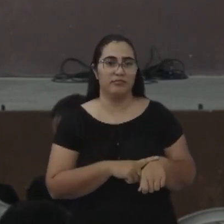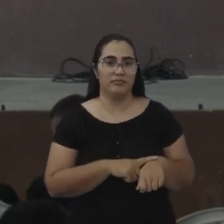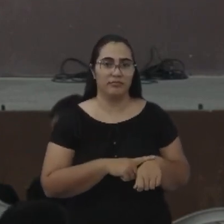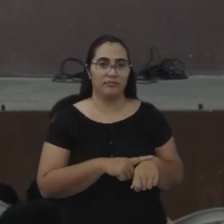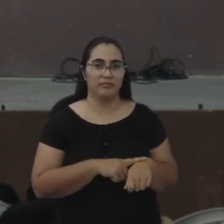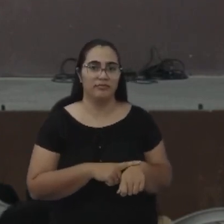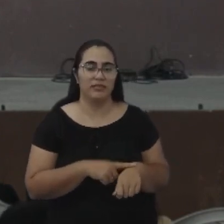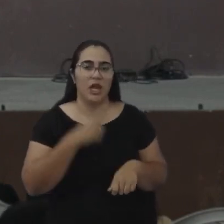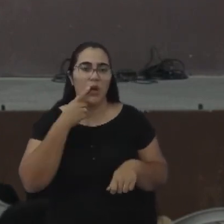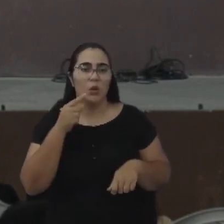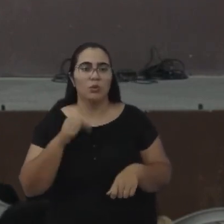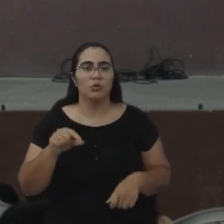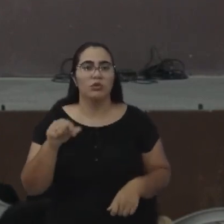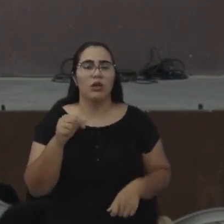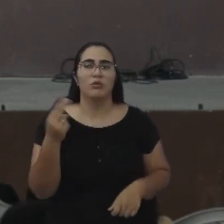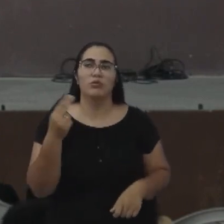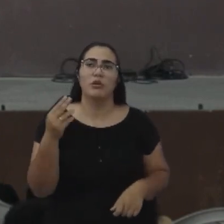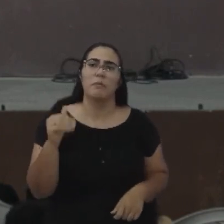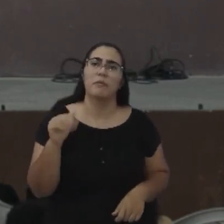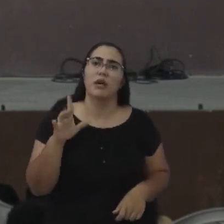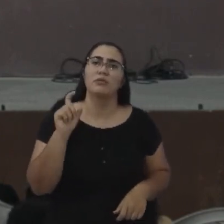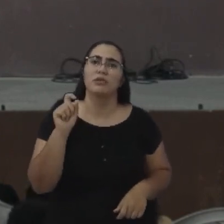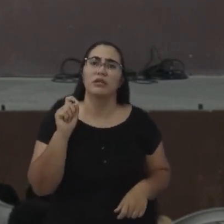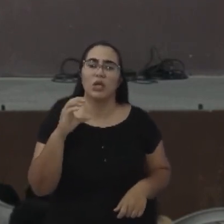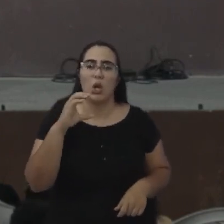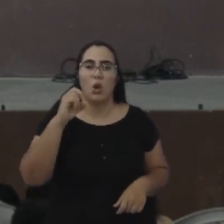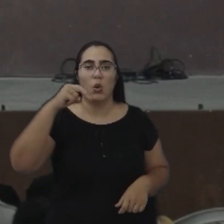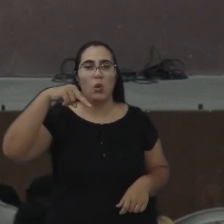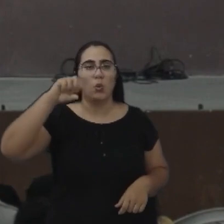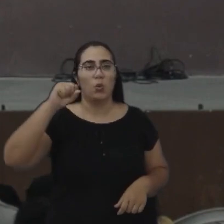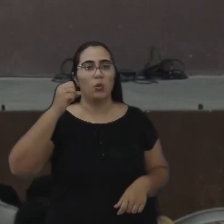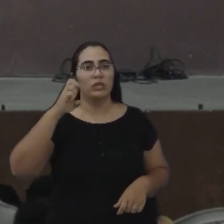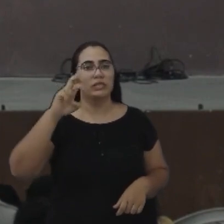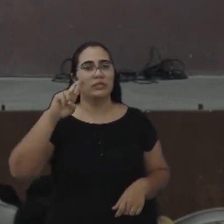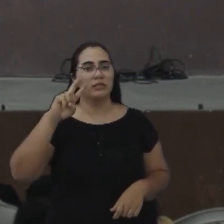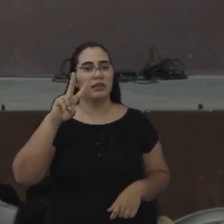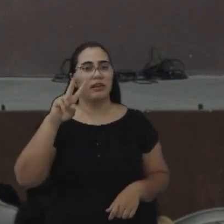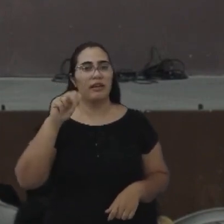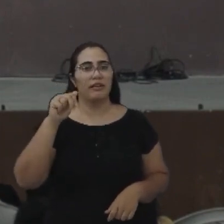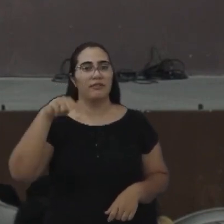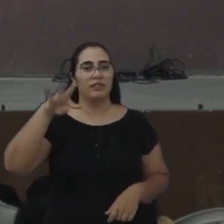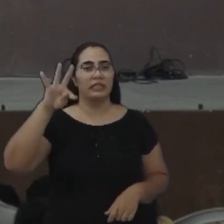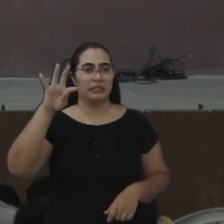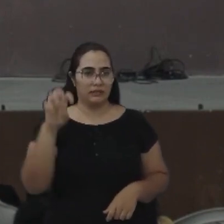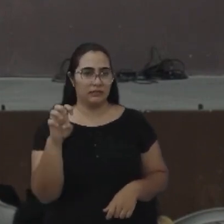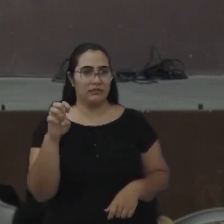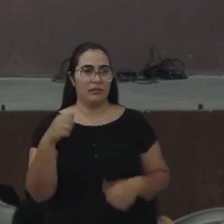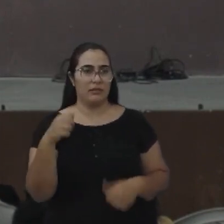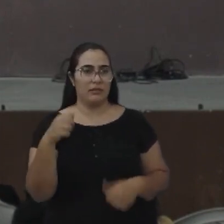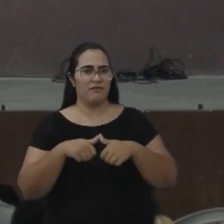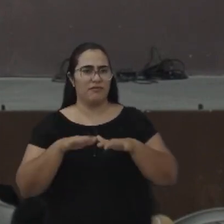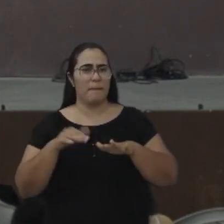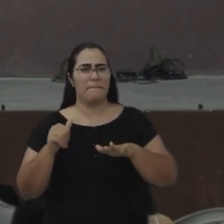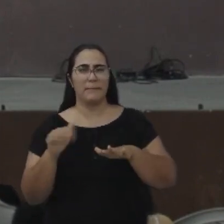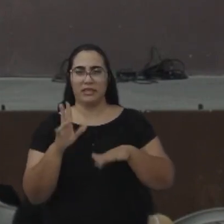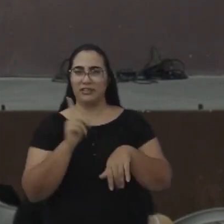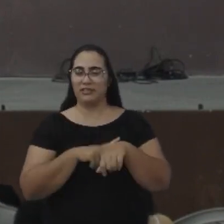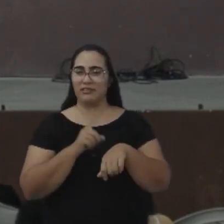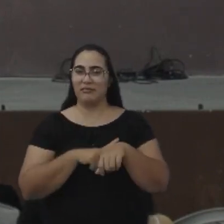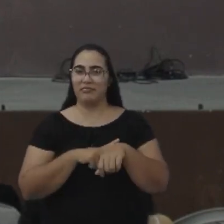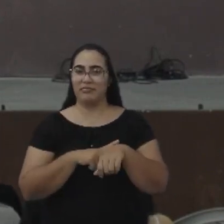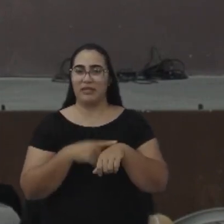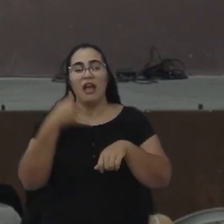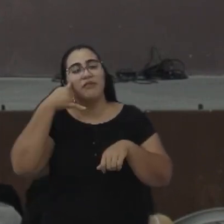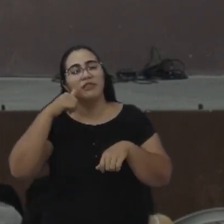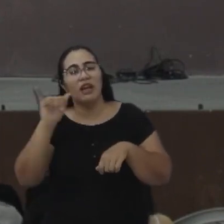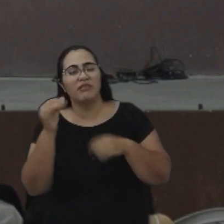O sal, na realidade, era muito mais visto como conservante do que algo que dá sabor para as coisas. O uso do sal evitava o